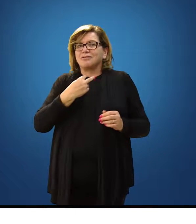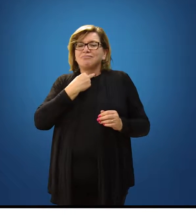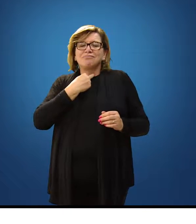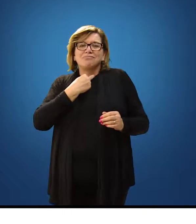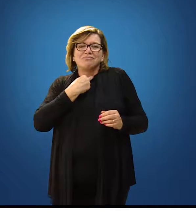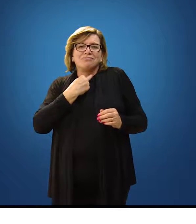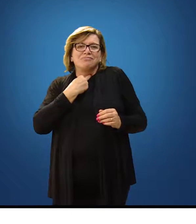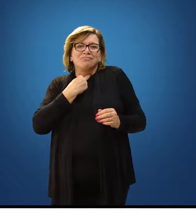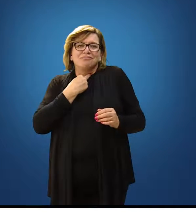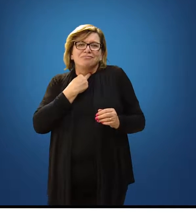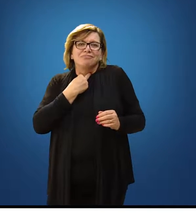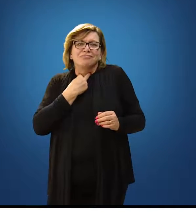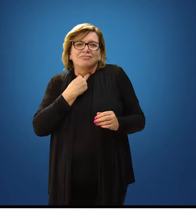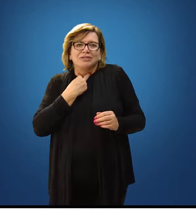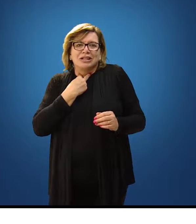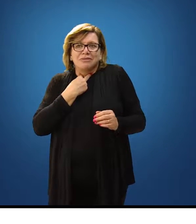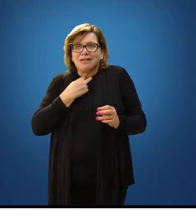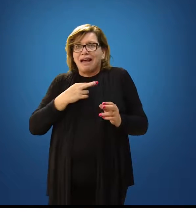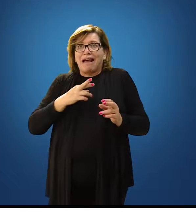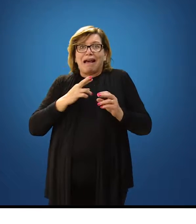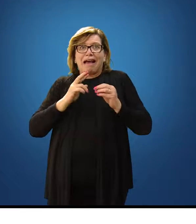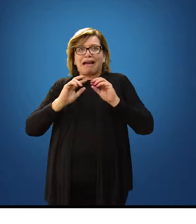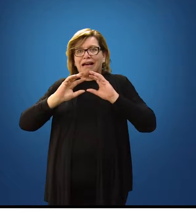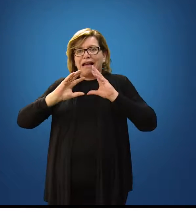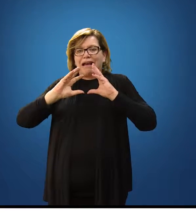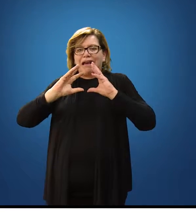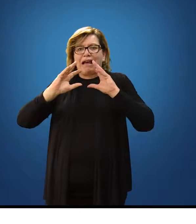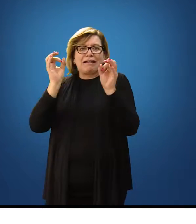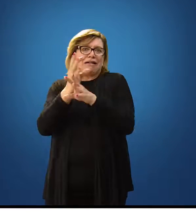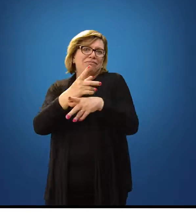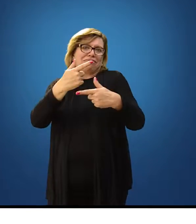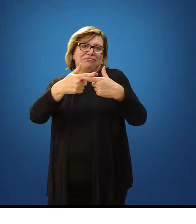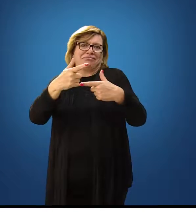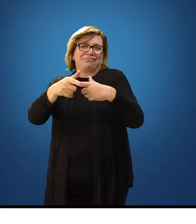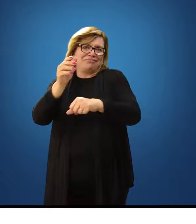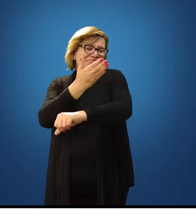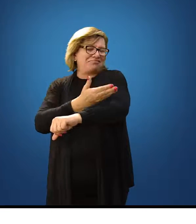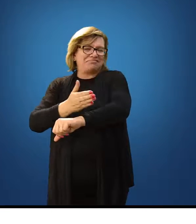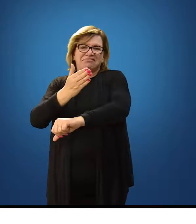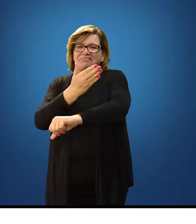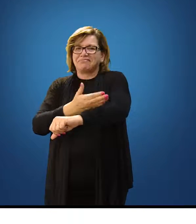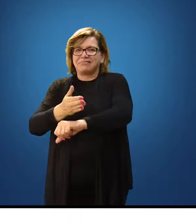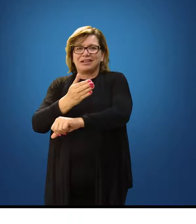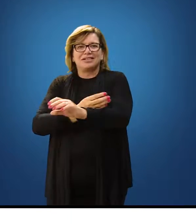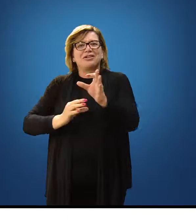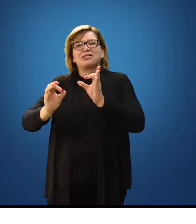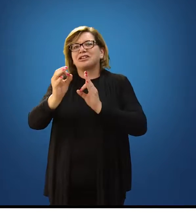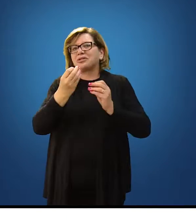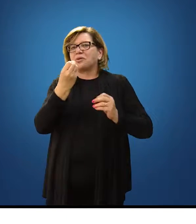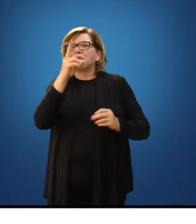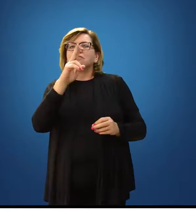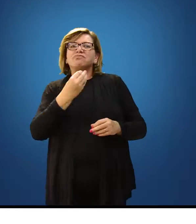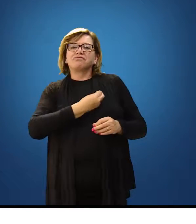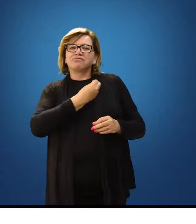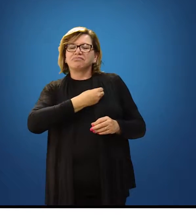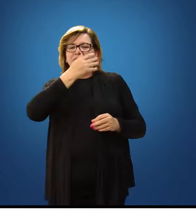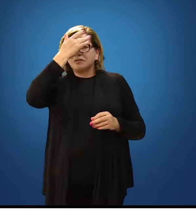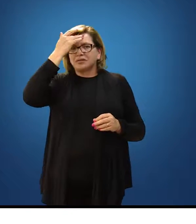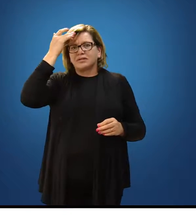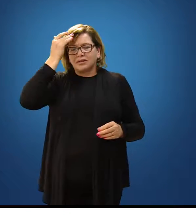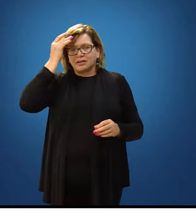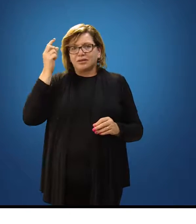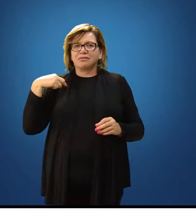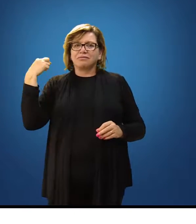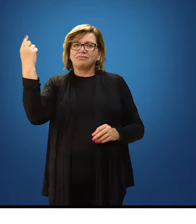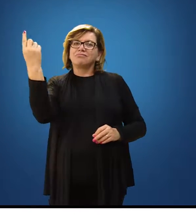pela solução de problemas práticos nas organizações ou das pessoas. Nós temos